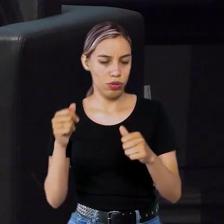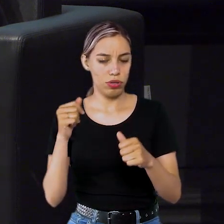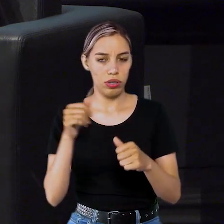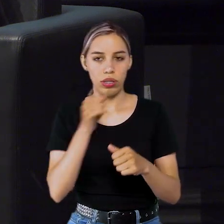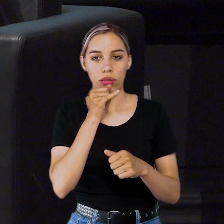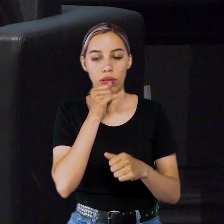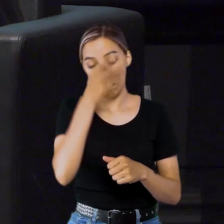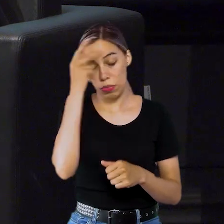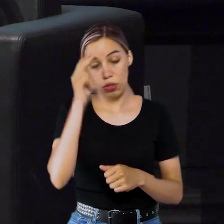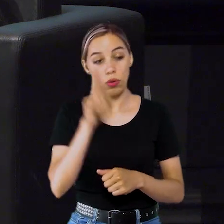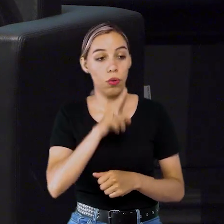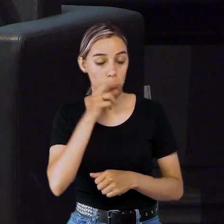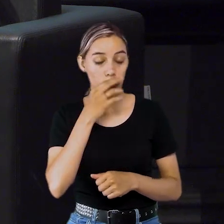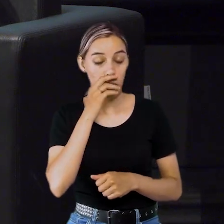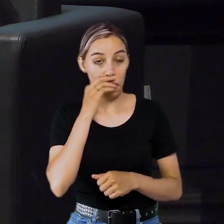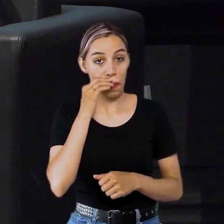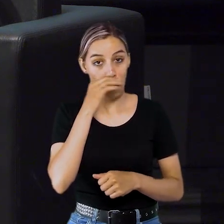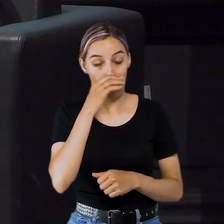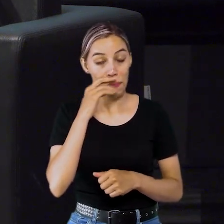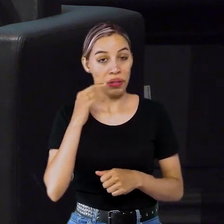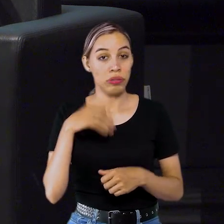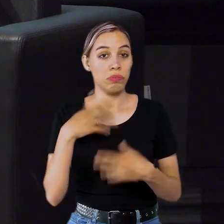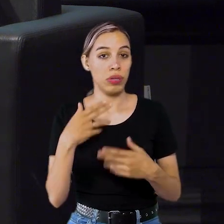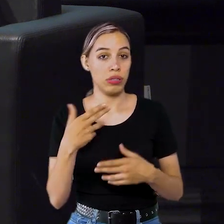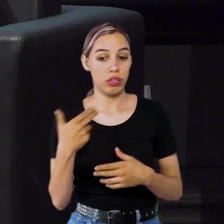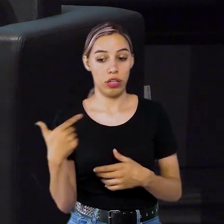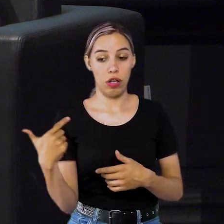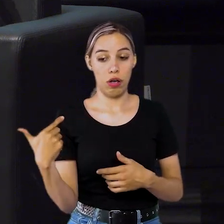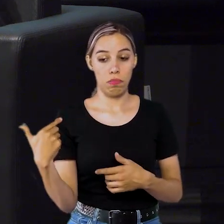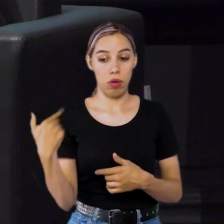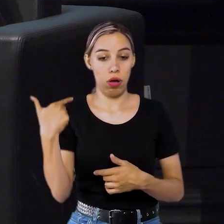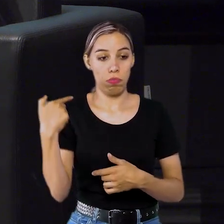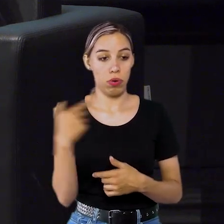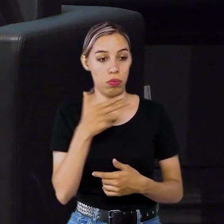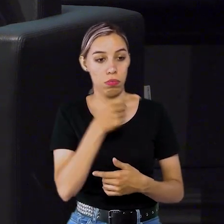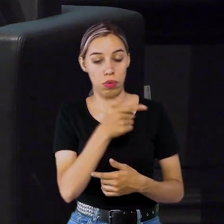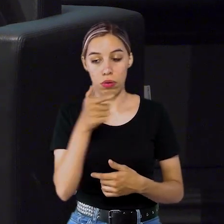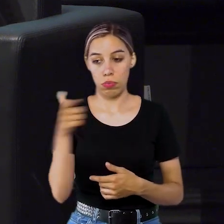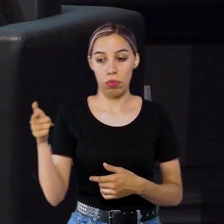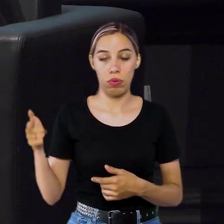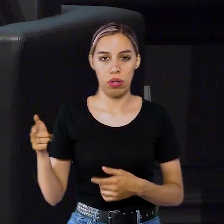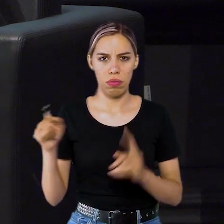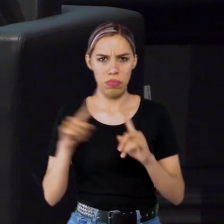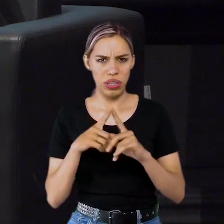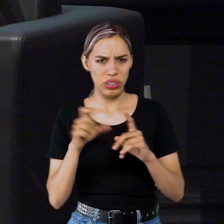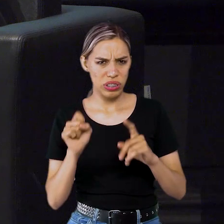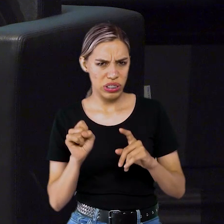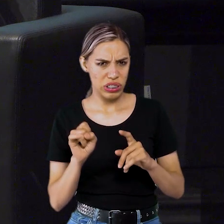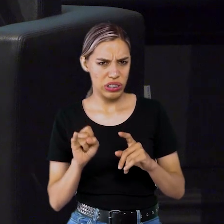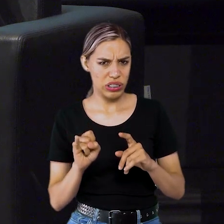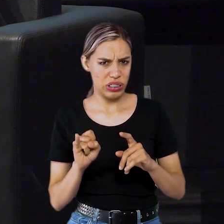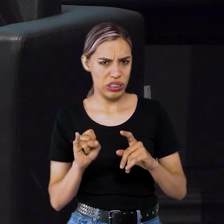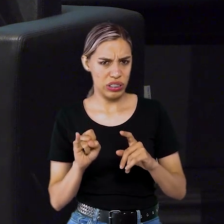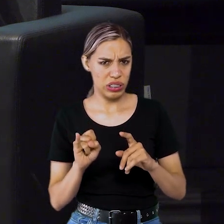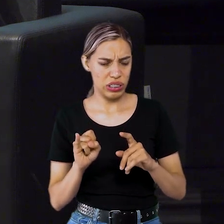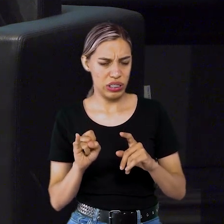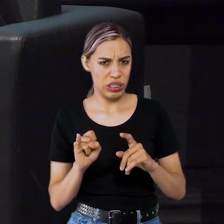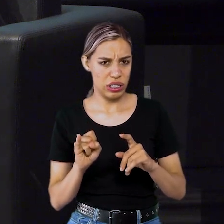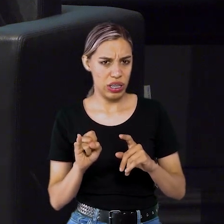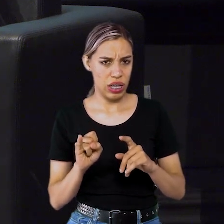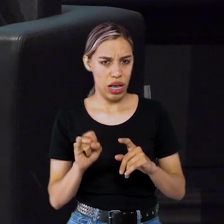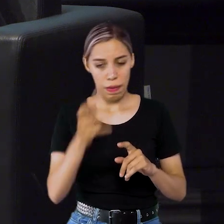toma ayahuasca, mas quando a gente está lá levando bala de borracha, será que a pessoa está lá junto com a gente, lutando pelos